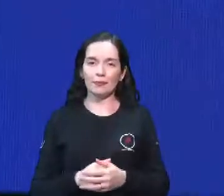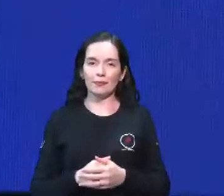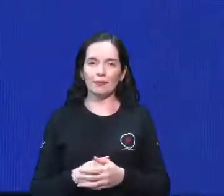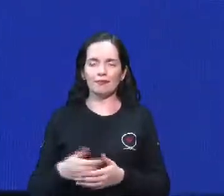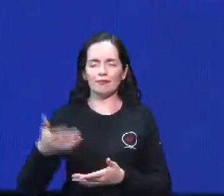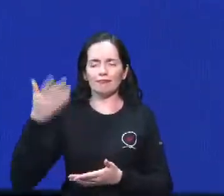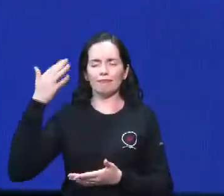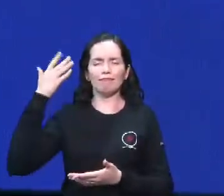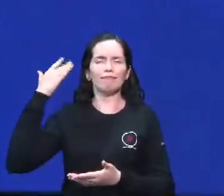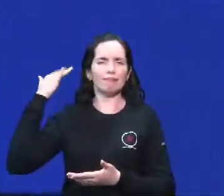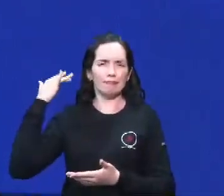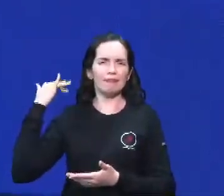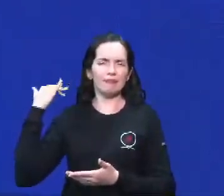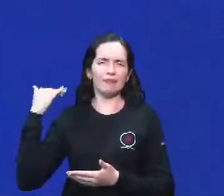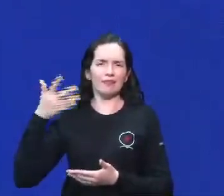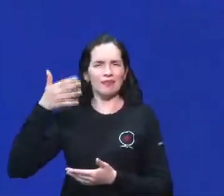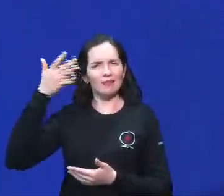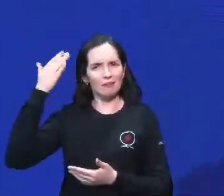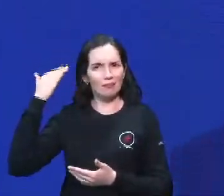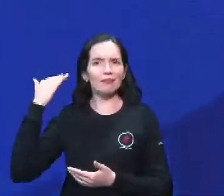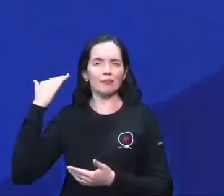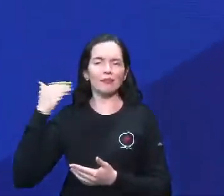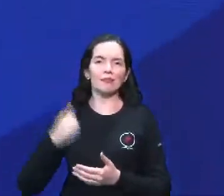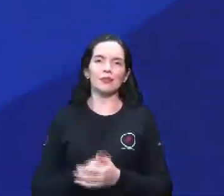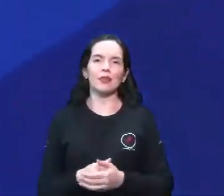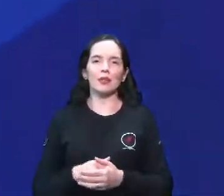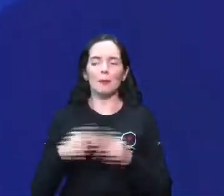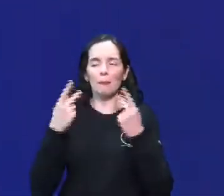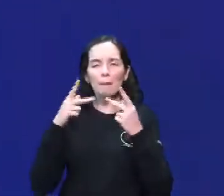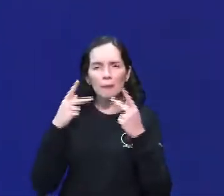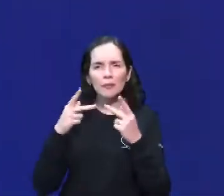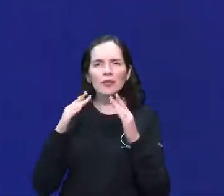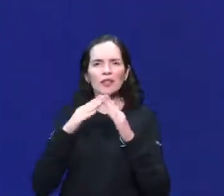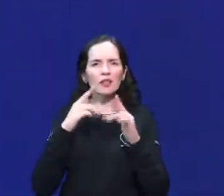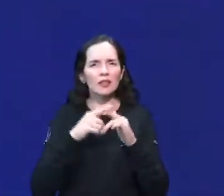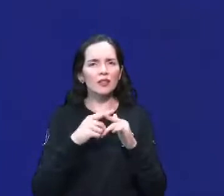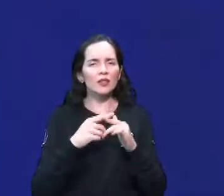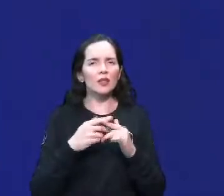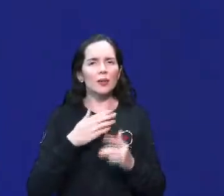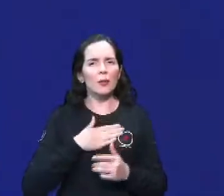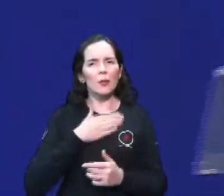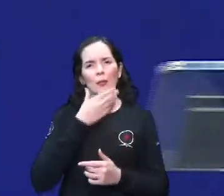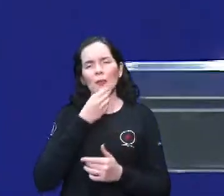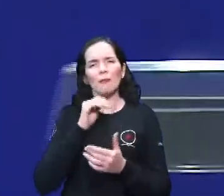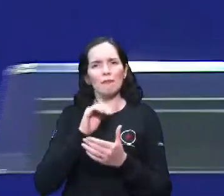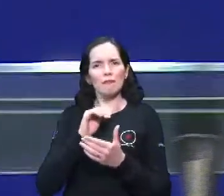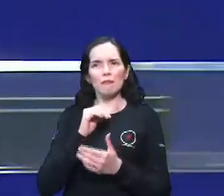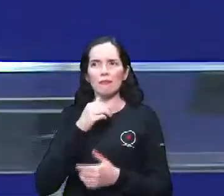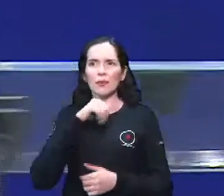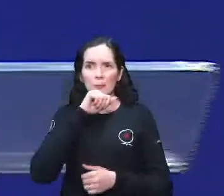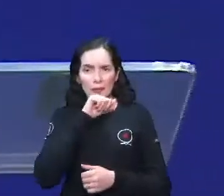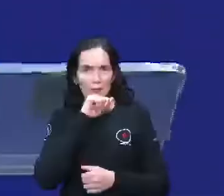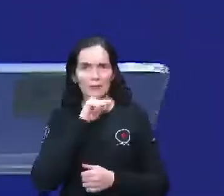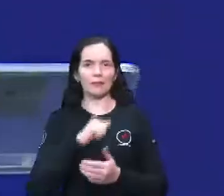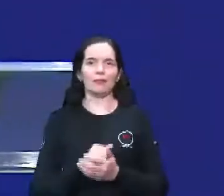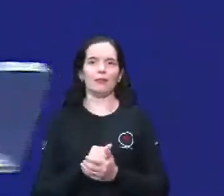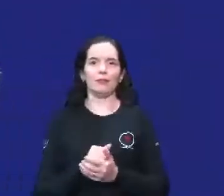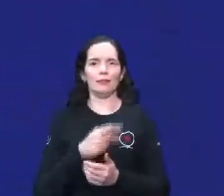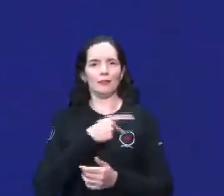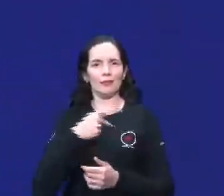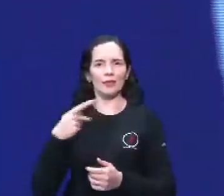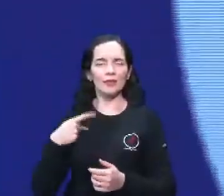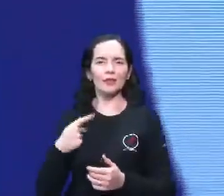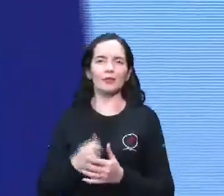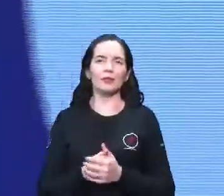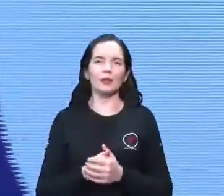anos atrás, há décadas atrás, quando eu ia ministrar na igreja do meu pai, ele era pastor em Volta Redonda, e eu ia ministrar,